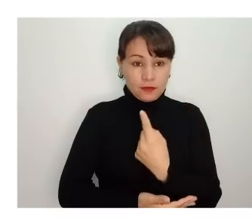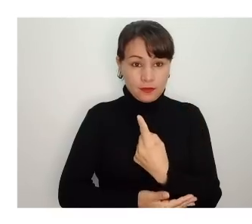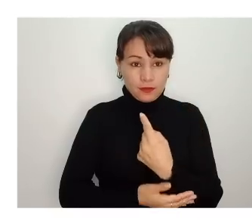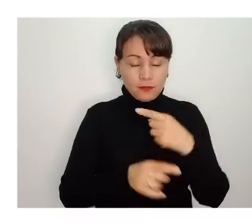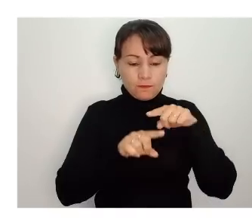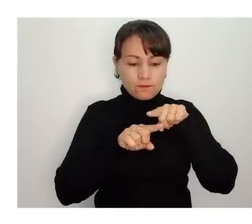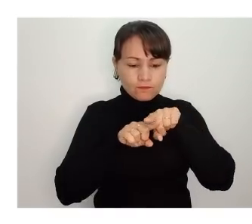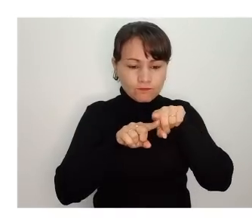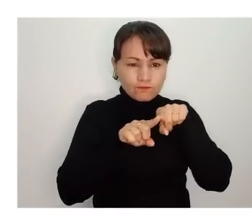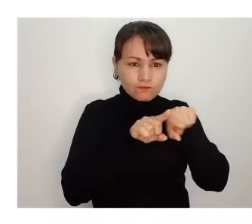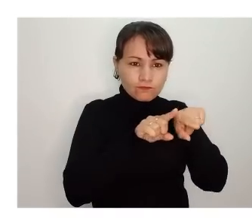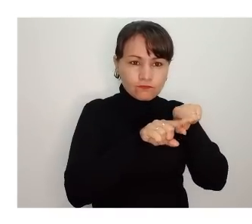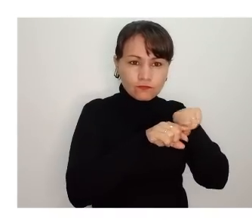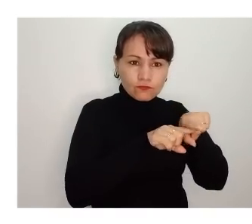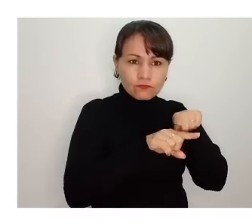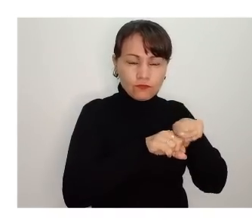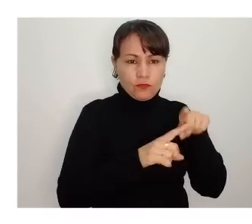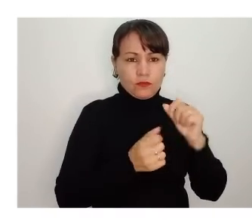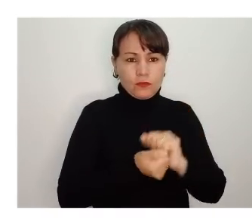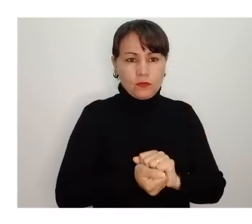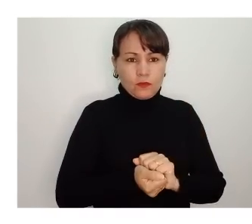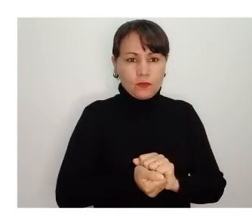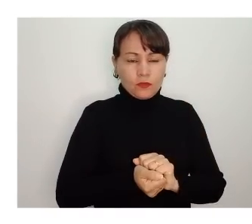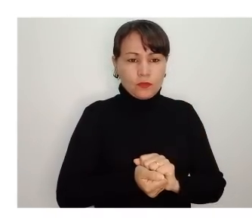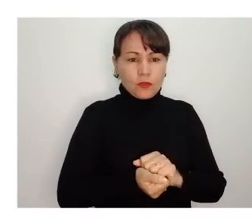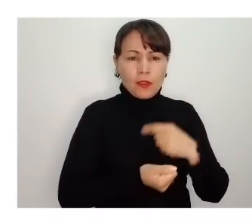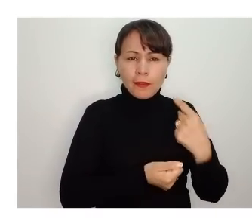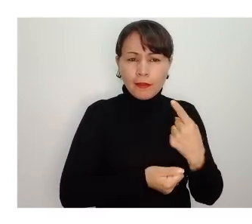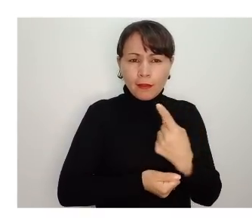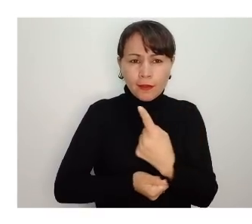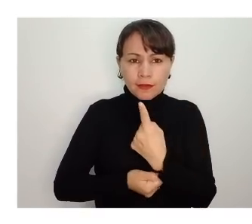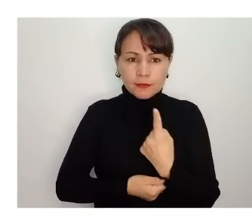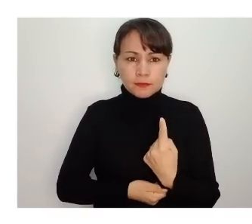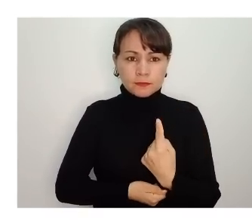Cada espinho dendrítico desses,